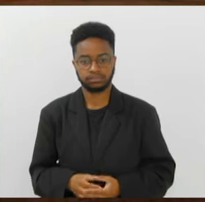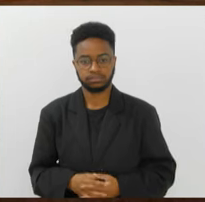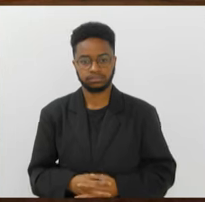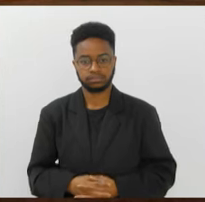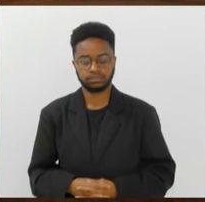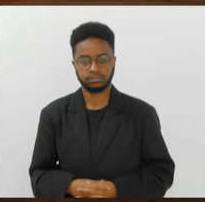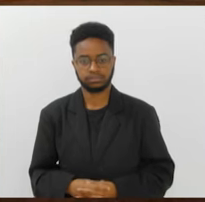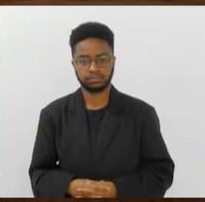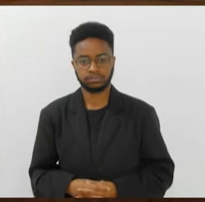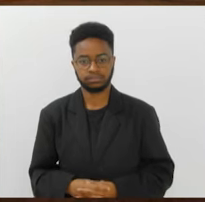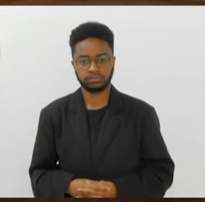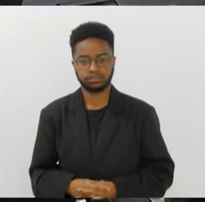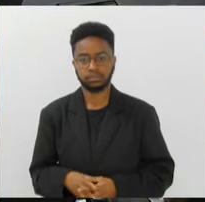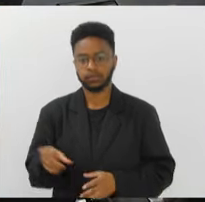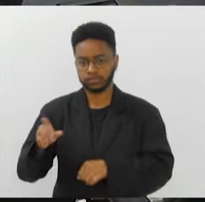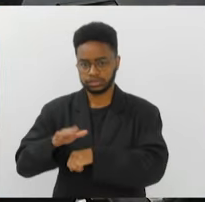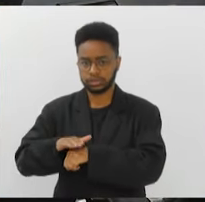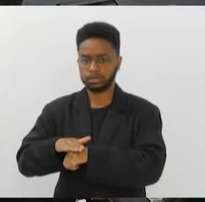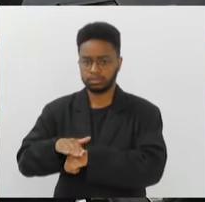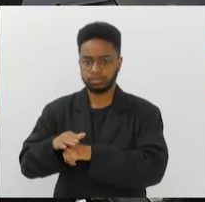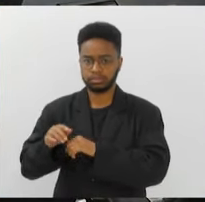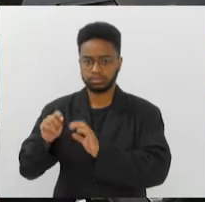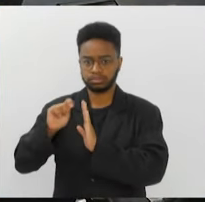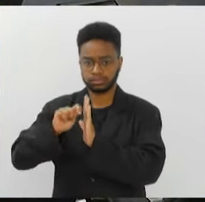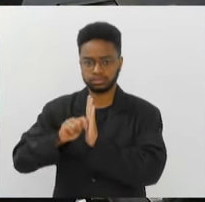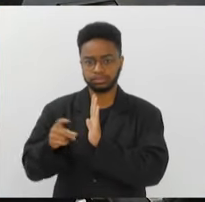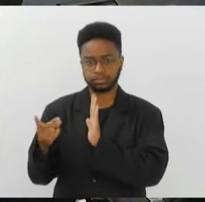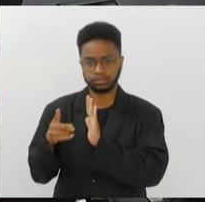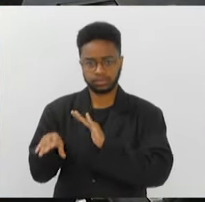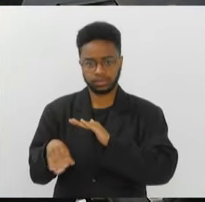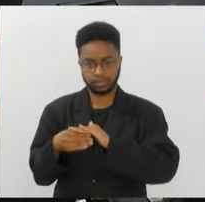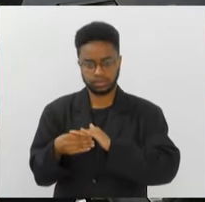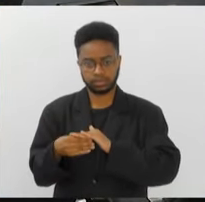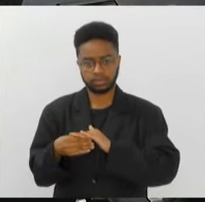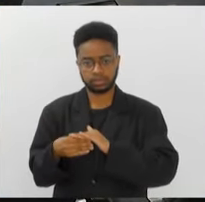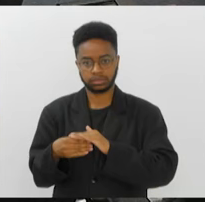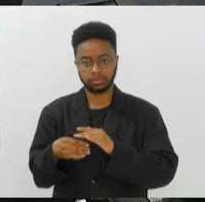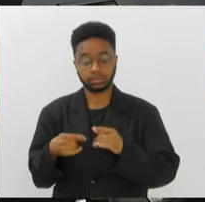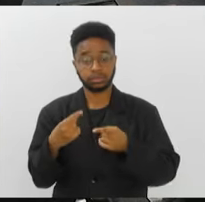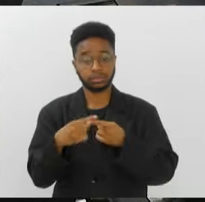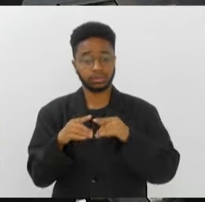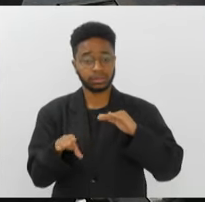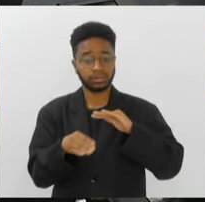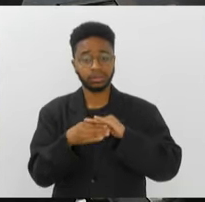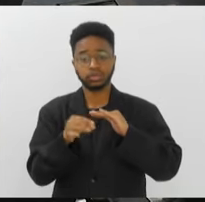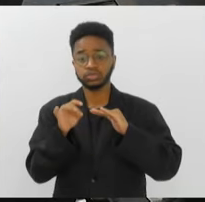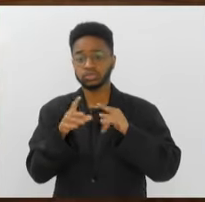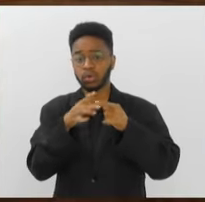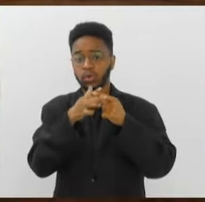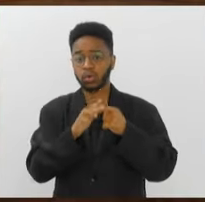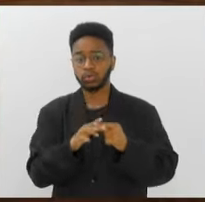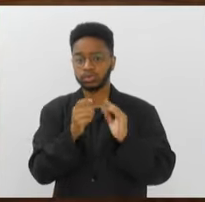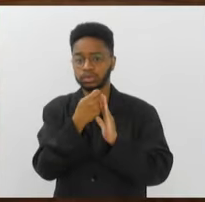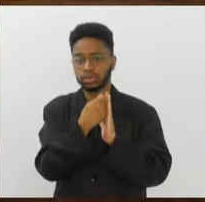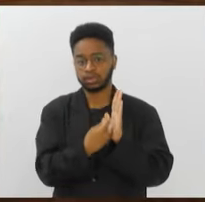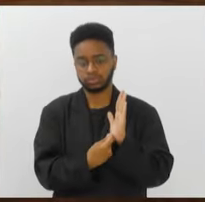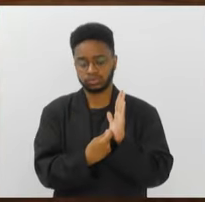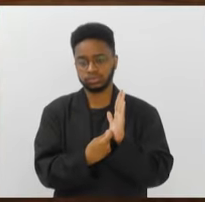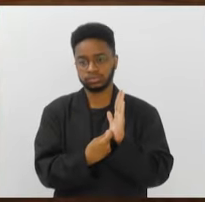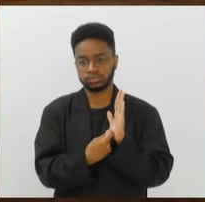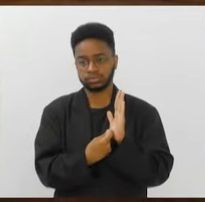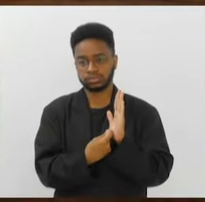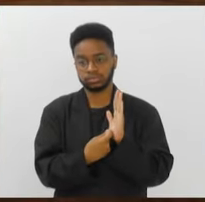De Vossa Excelência mesmo, deputado Luiz, as duas. Senhor presidente, as emendas são meramente corretivas de texto e